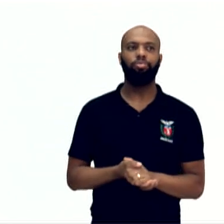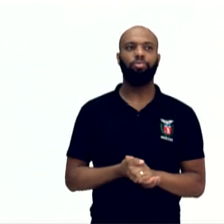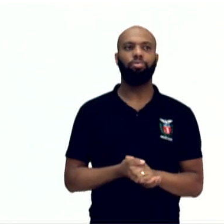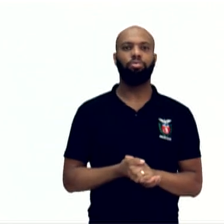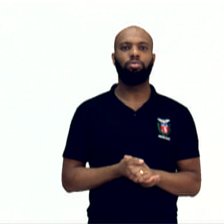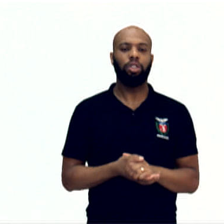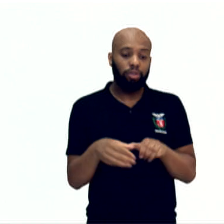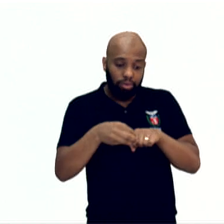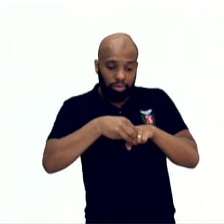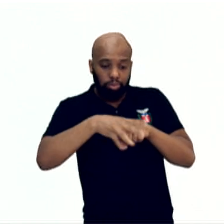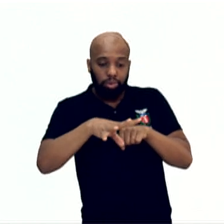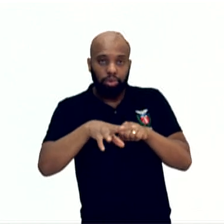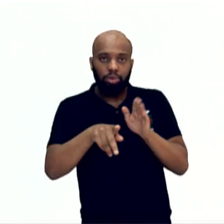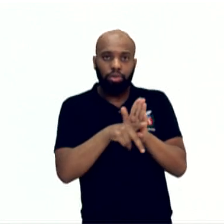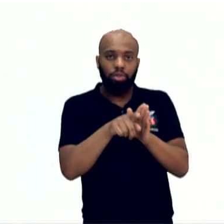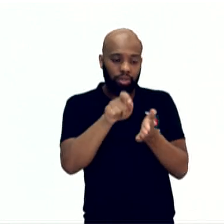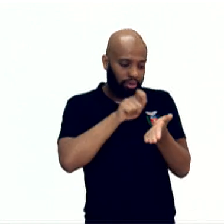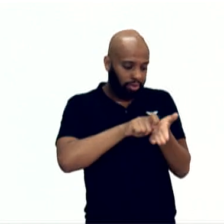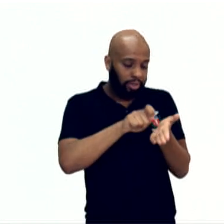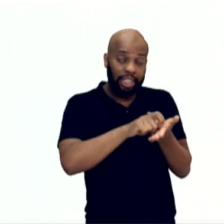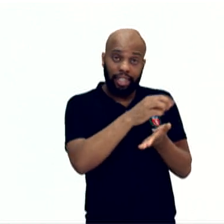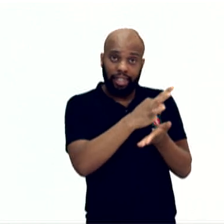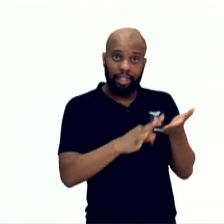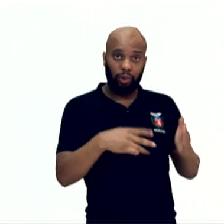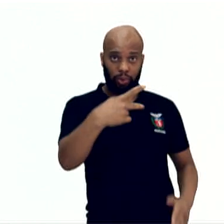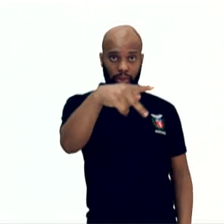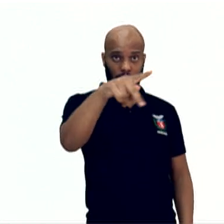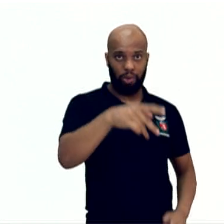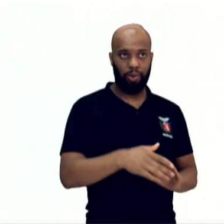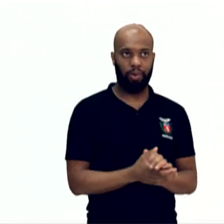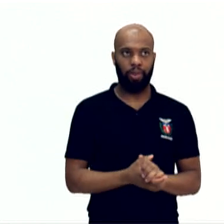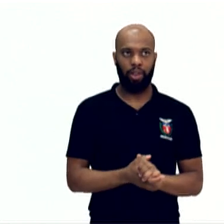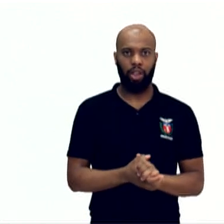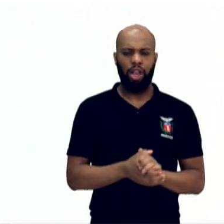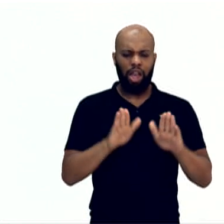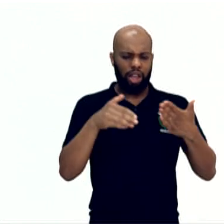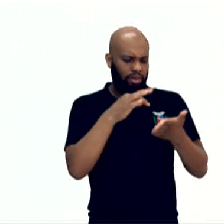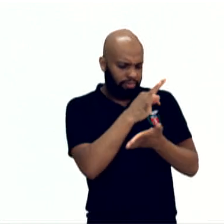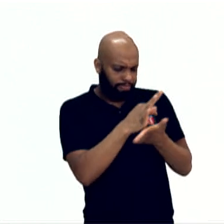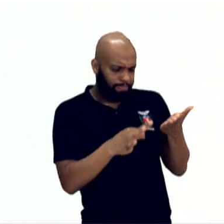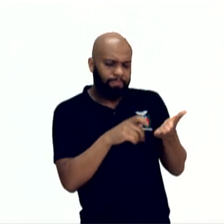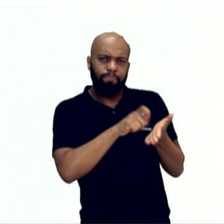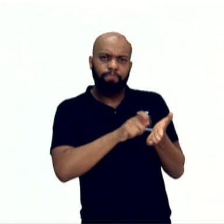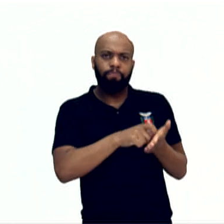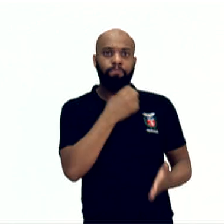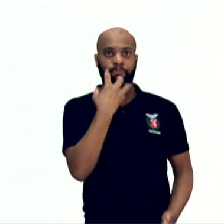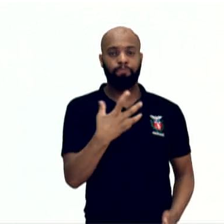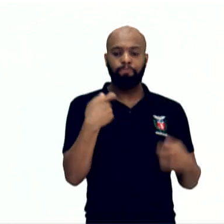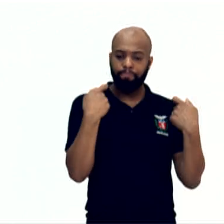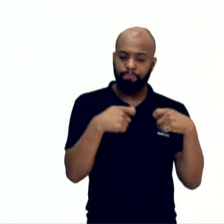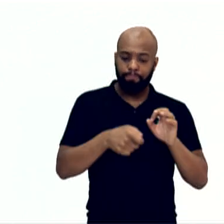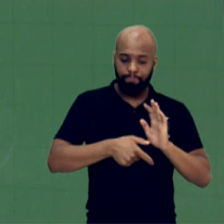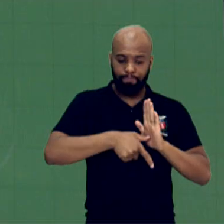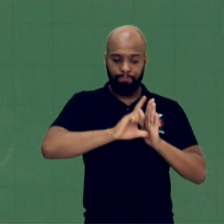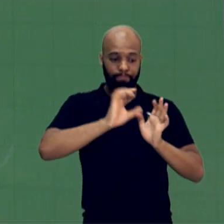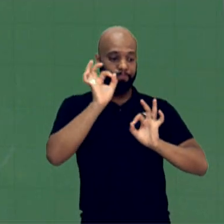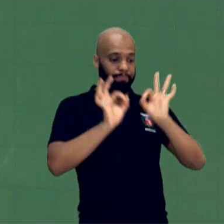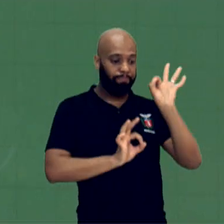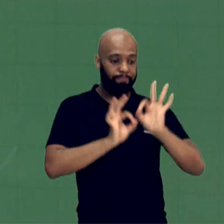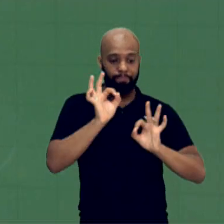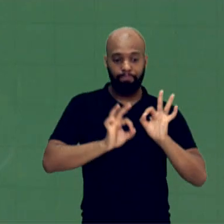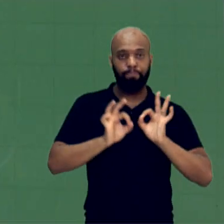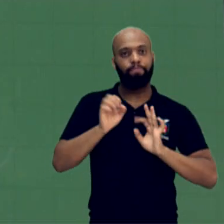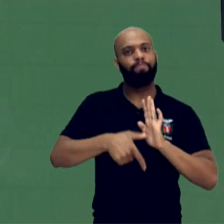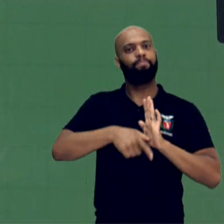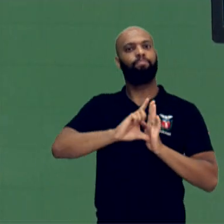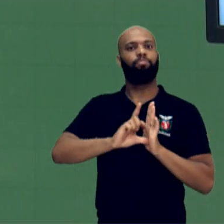Orientação para a sua produção. Lembre-se que para um texto bem escrito é preciso planejar. Como eu falei, se nós